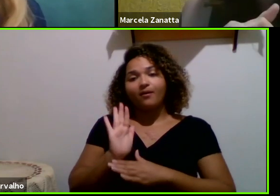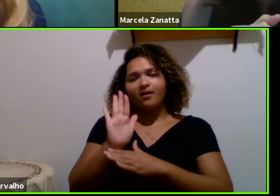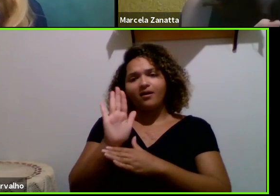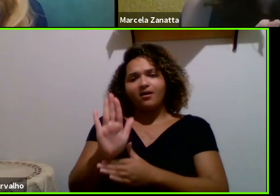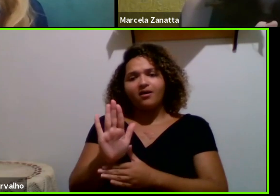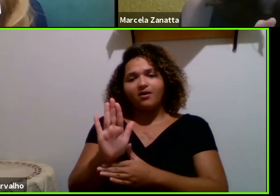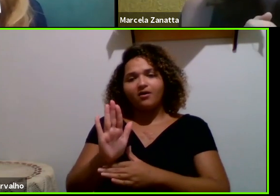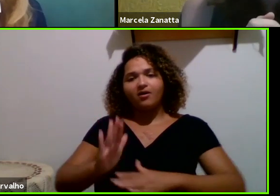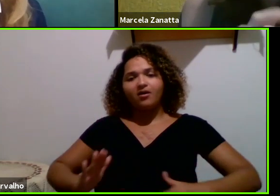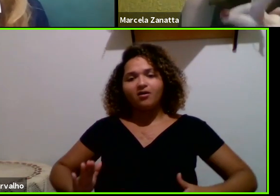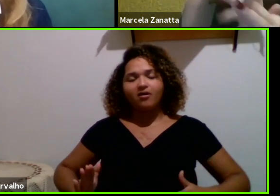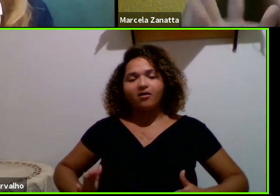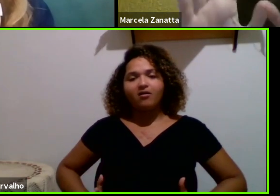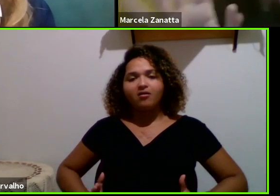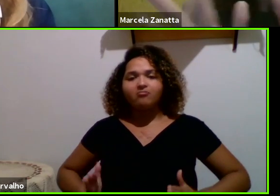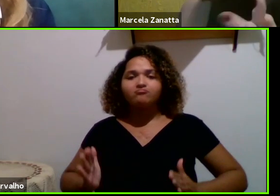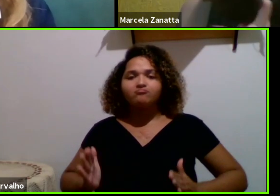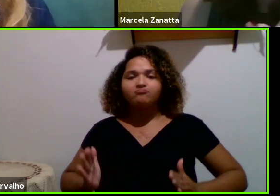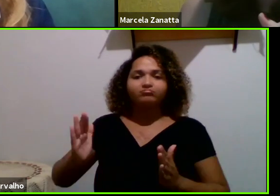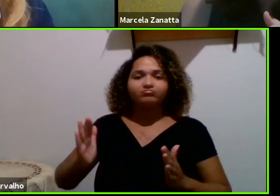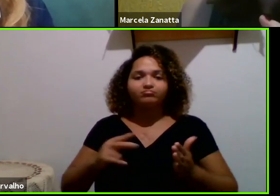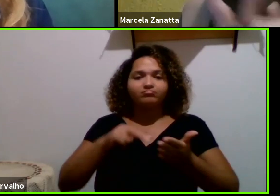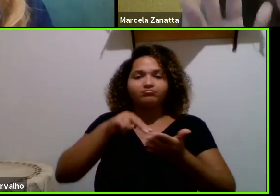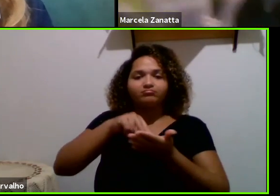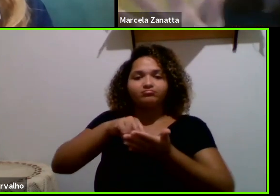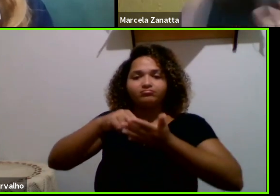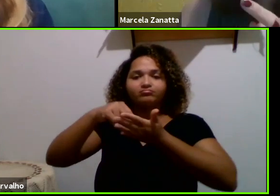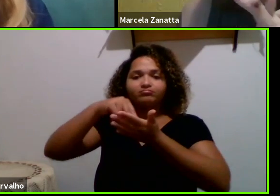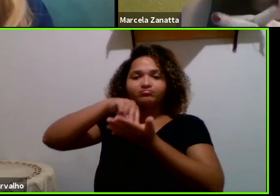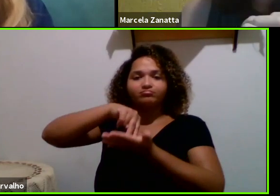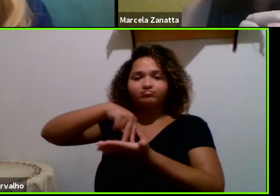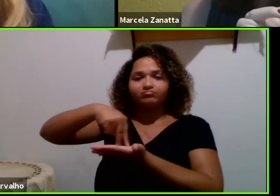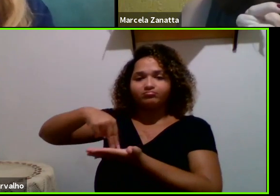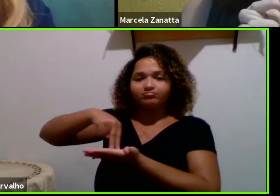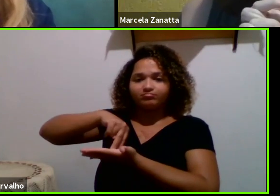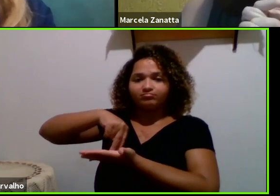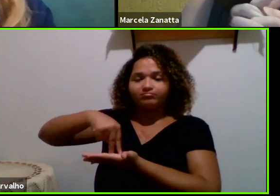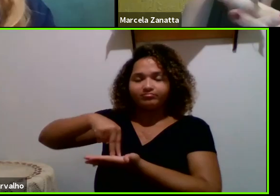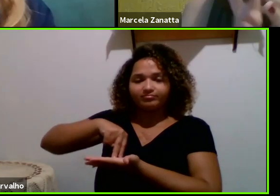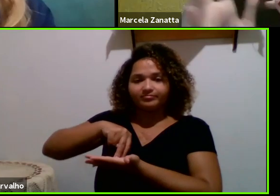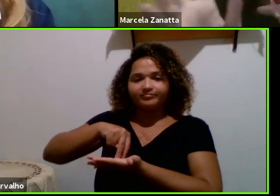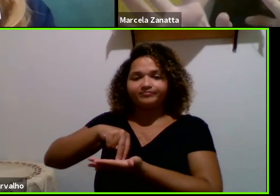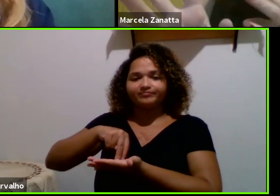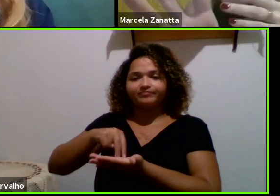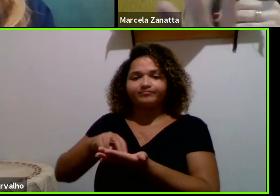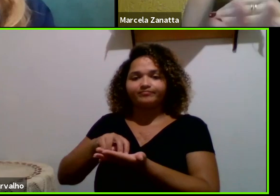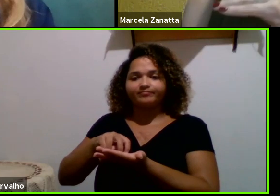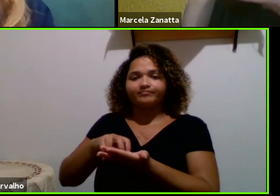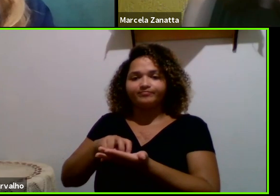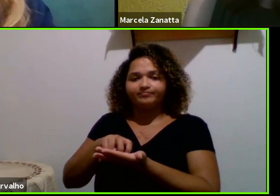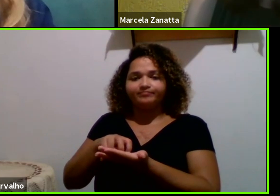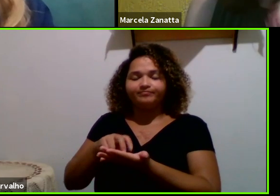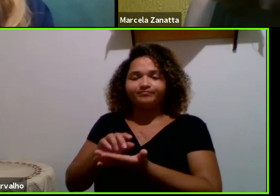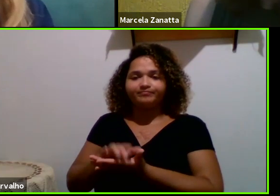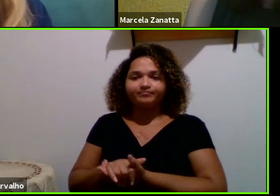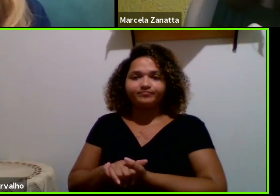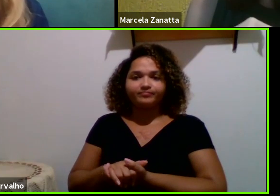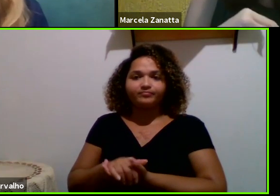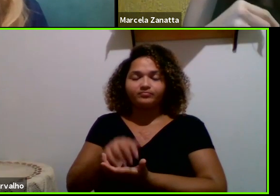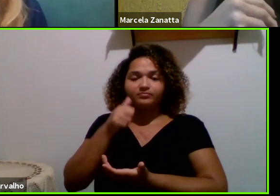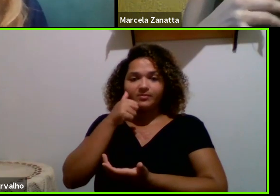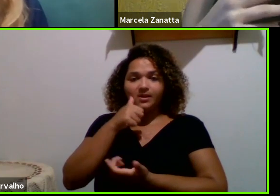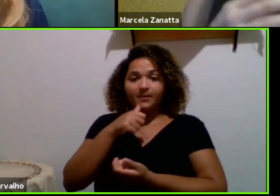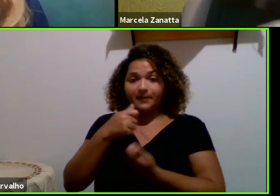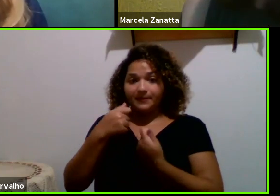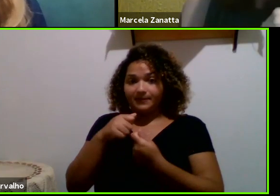eu sempre falo isso para as mulheres no pré-natal. Parto é movimento. Parto é movimento. A mãe precisa se movimentar para